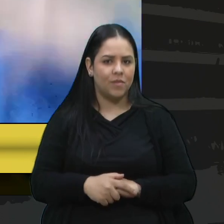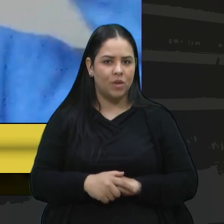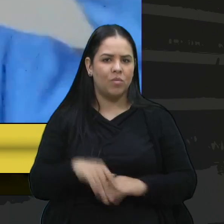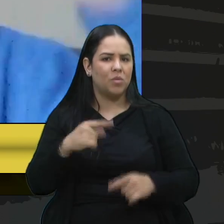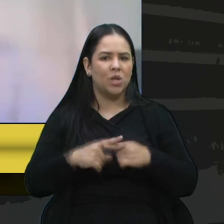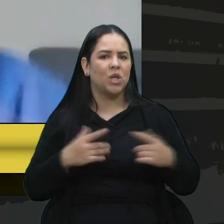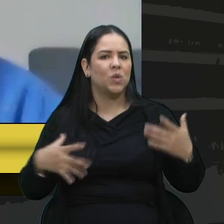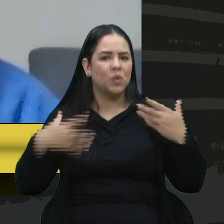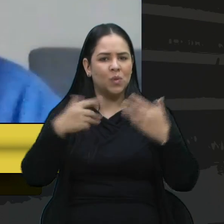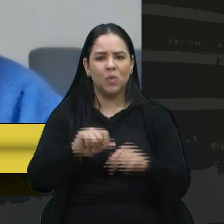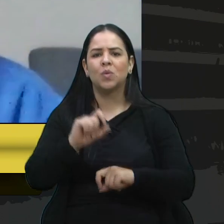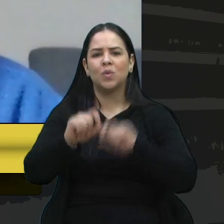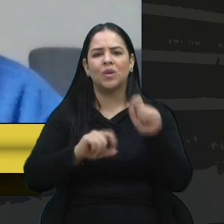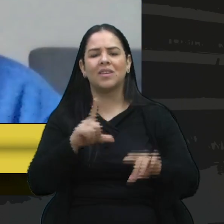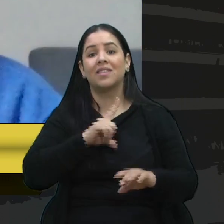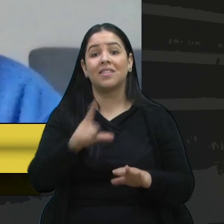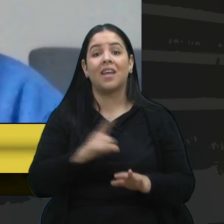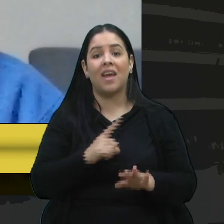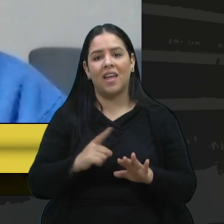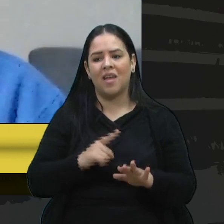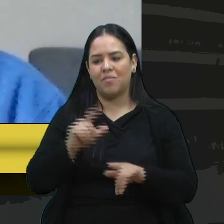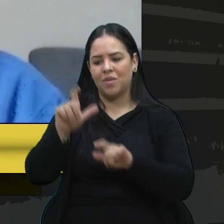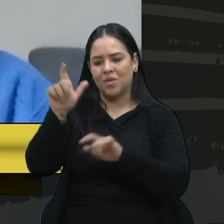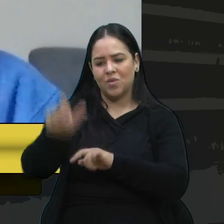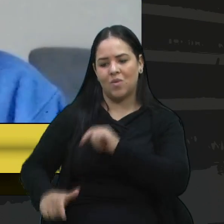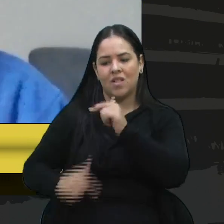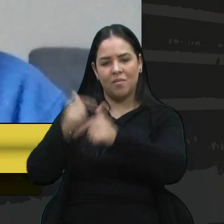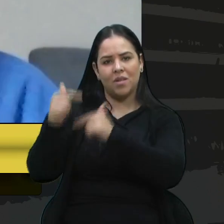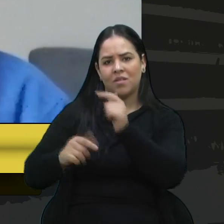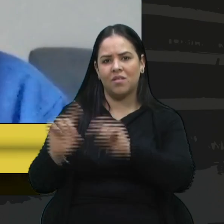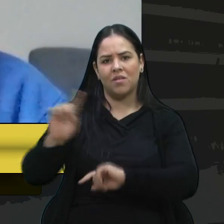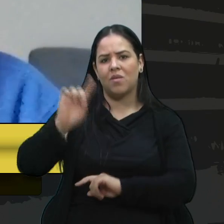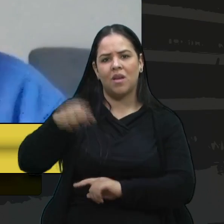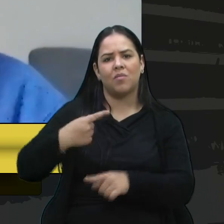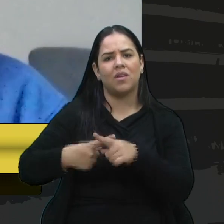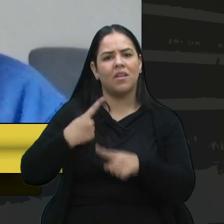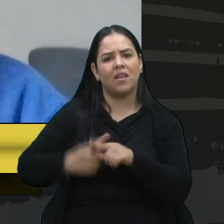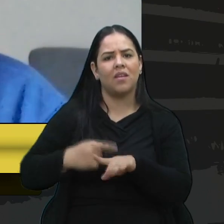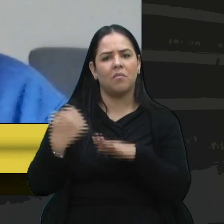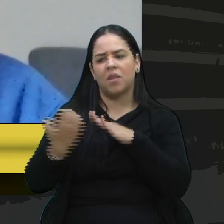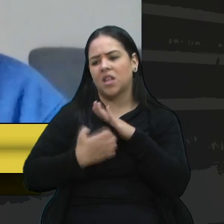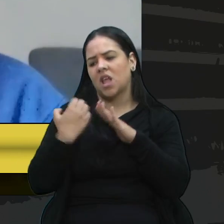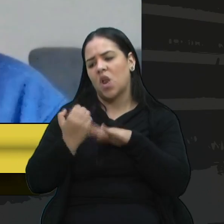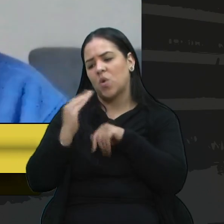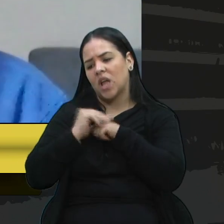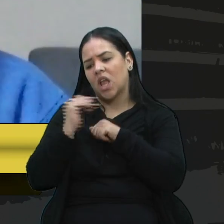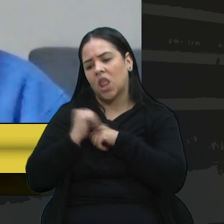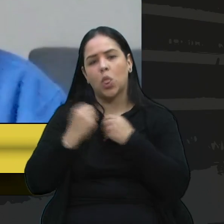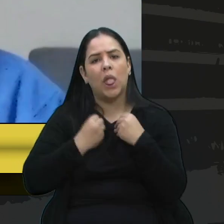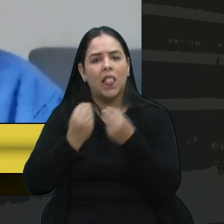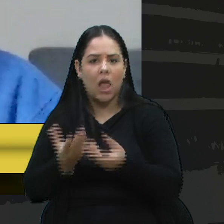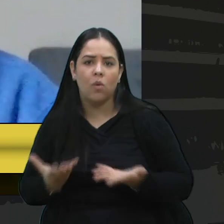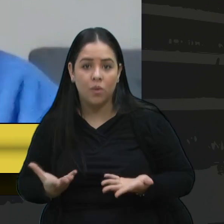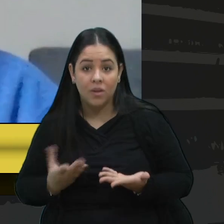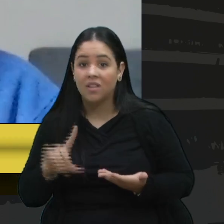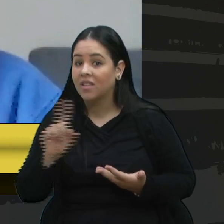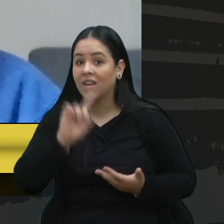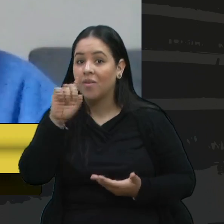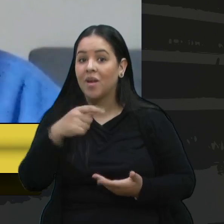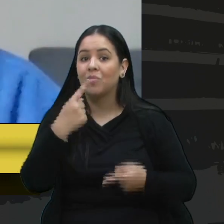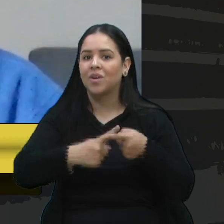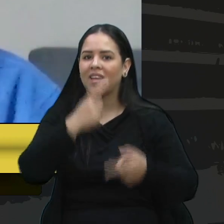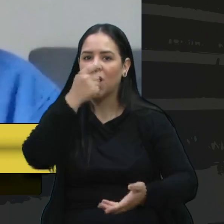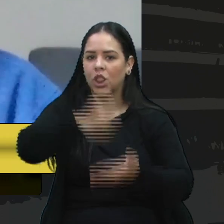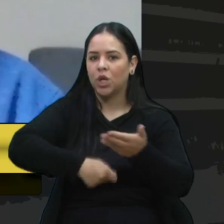à disposição do trabalhador não vem porque o empresário foi querido e resolveu dar. Vem através